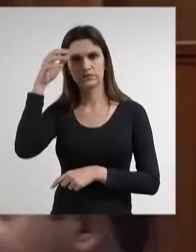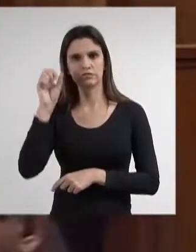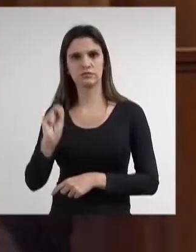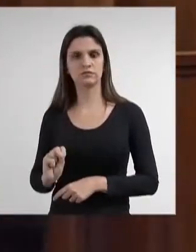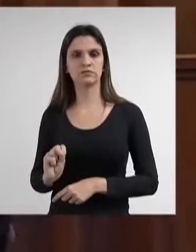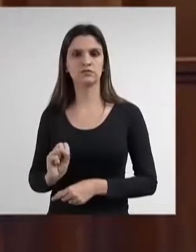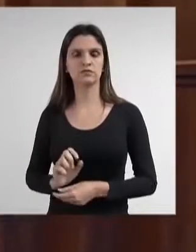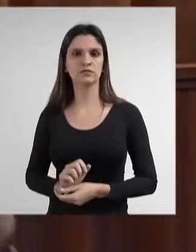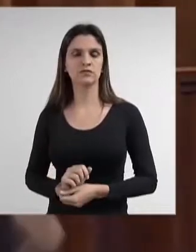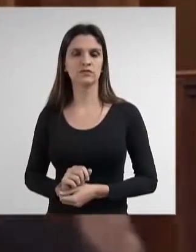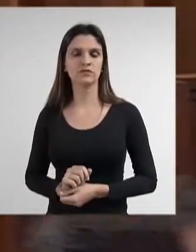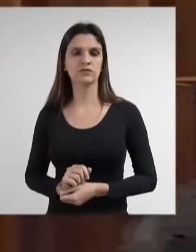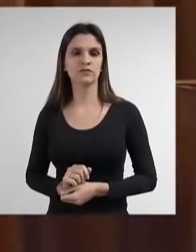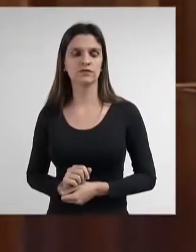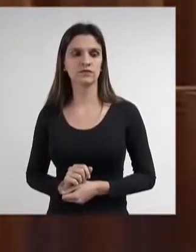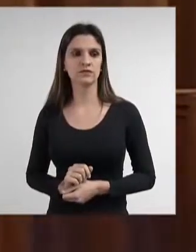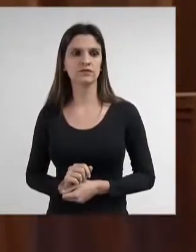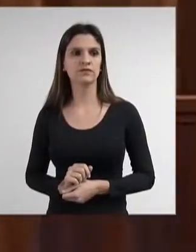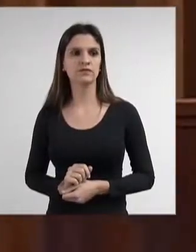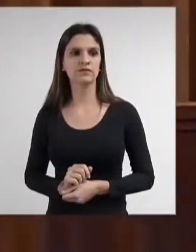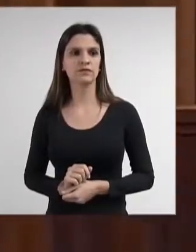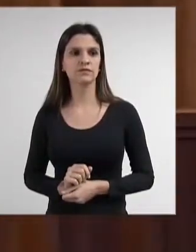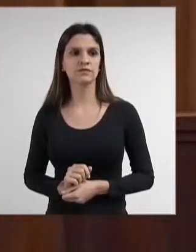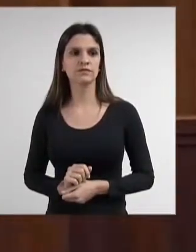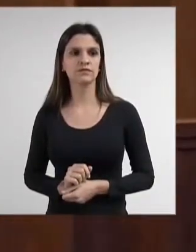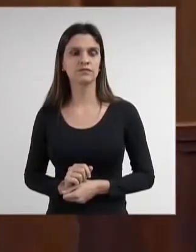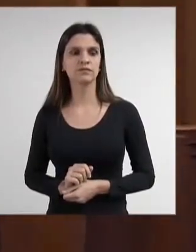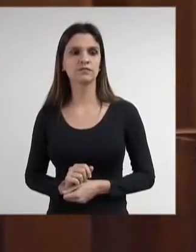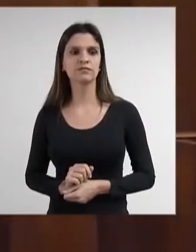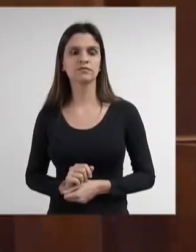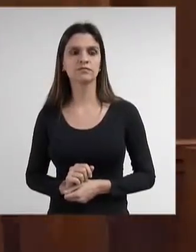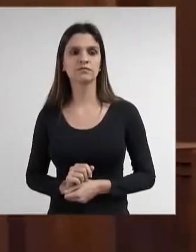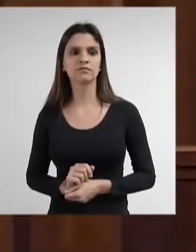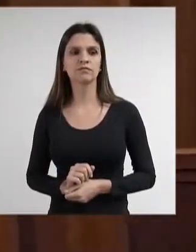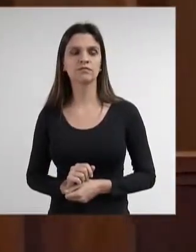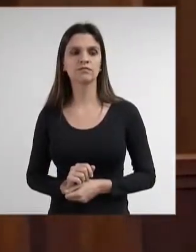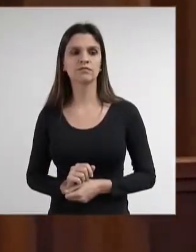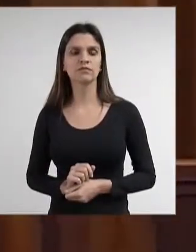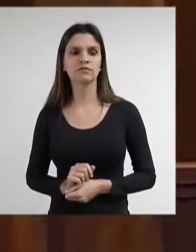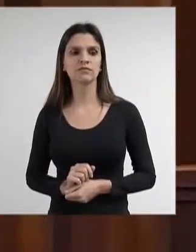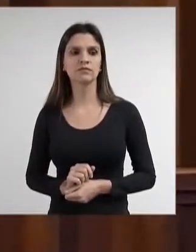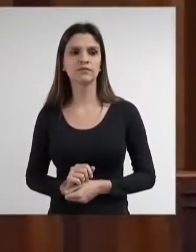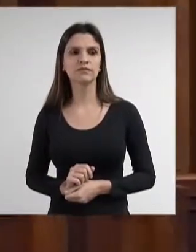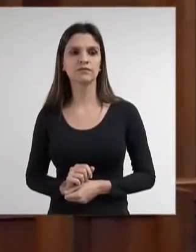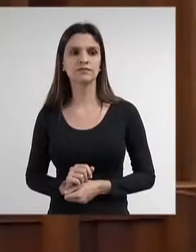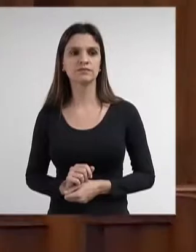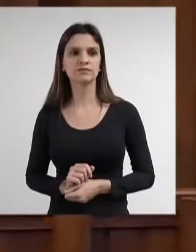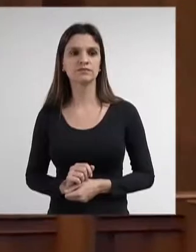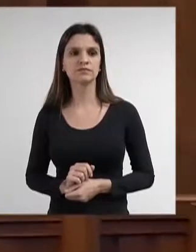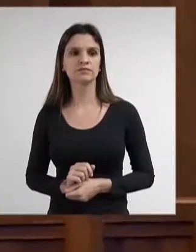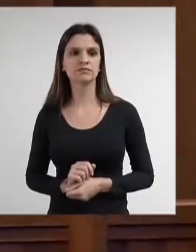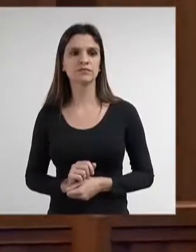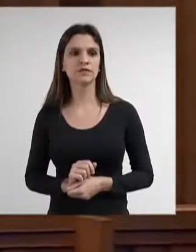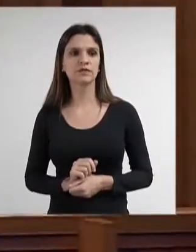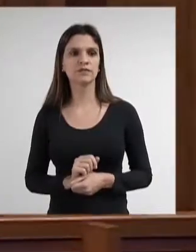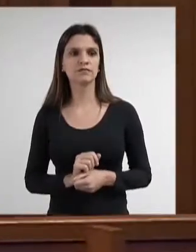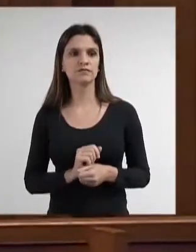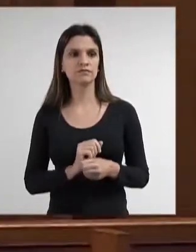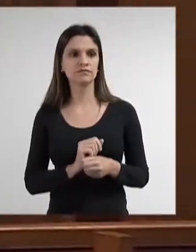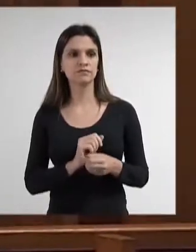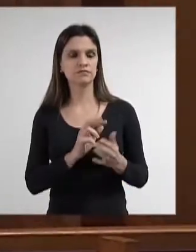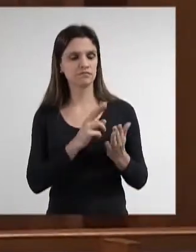Sul está fazendo uma revisão dos